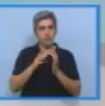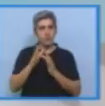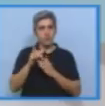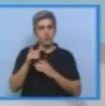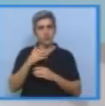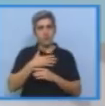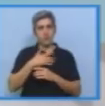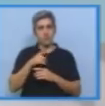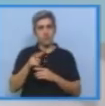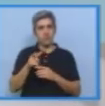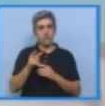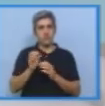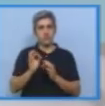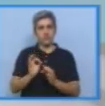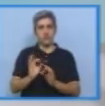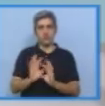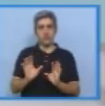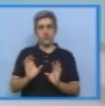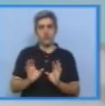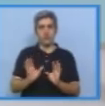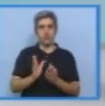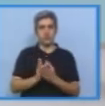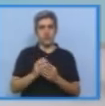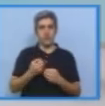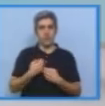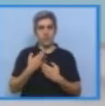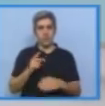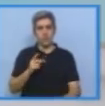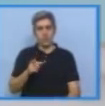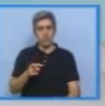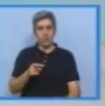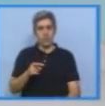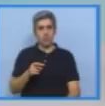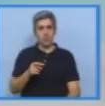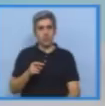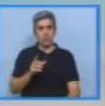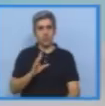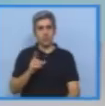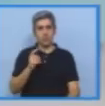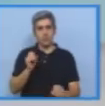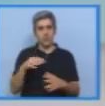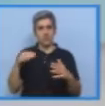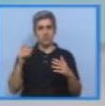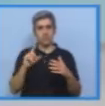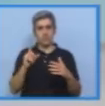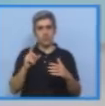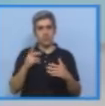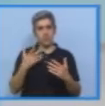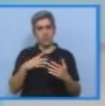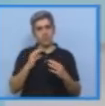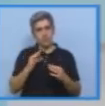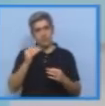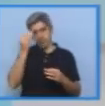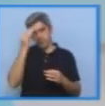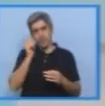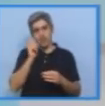não quer que aquilo fique por ali, só pelo gesto, não fique só meramente uma magia. E, portanto, quer mesmo saber